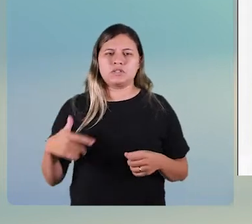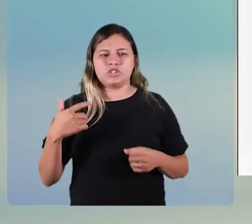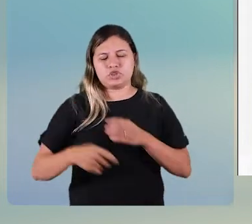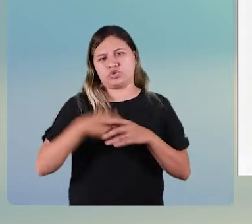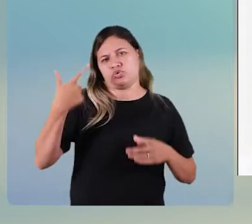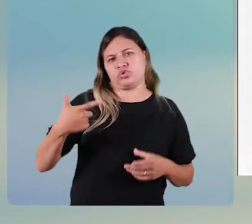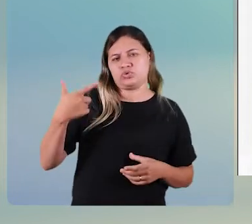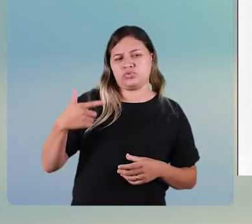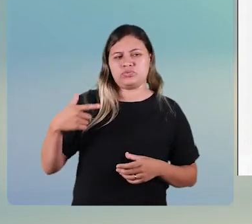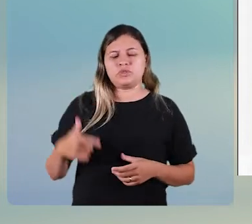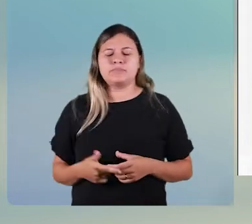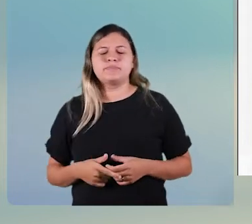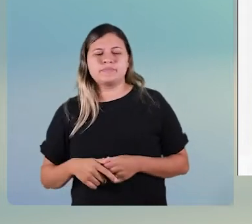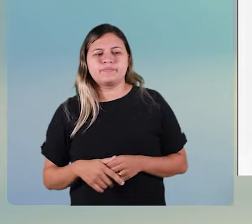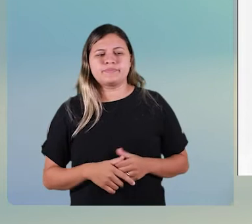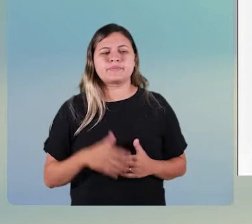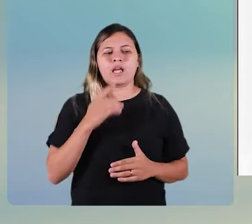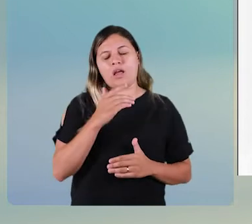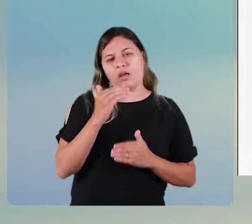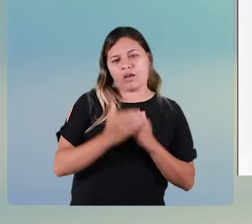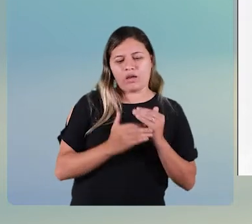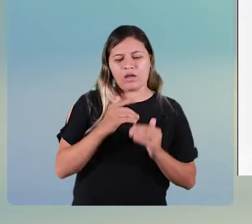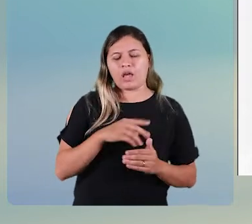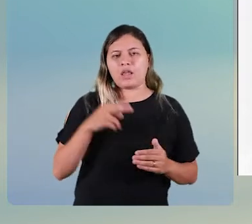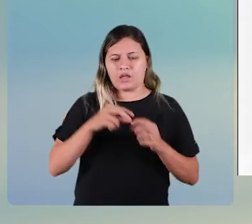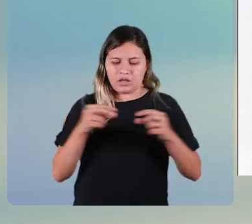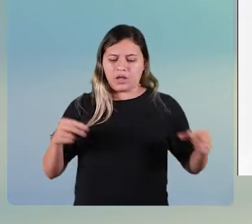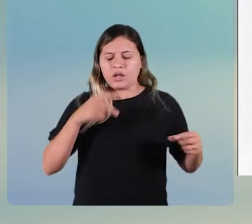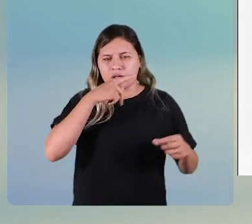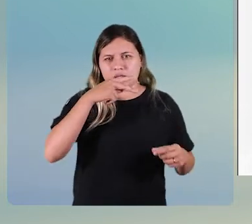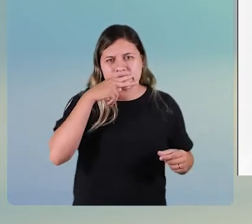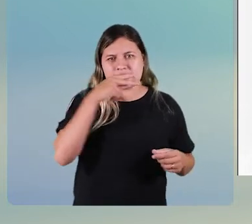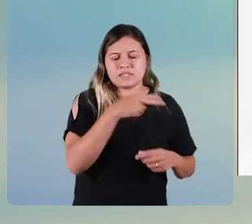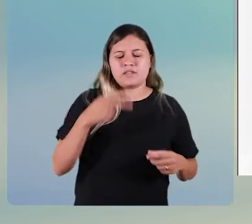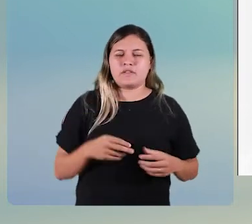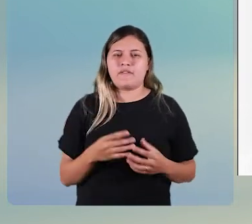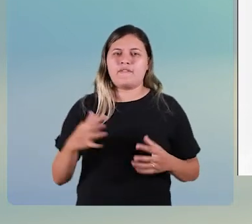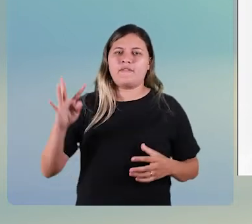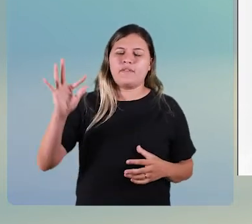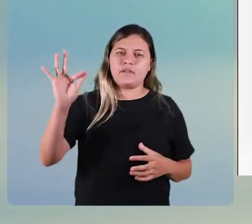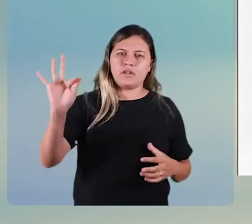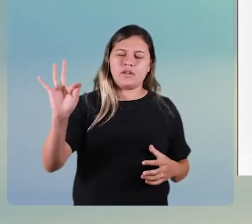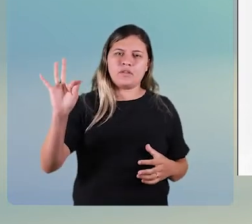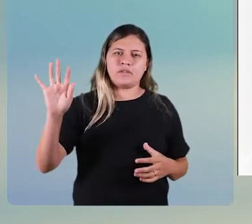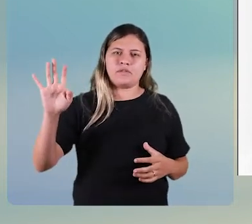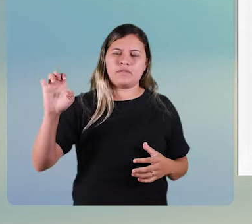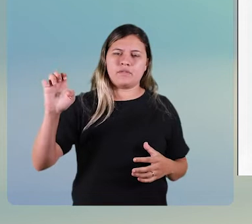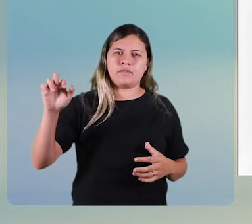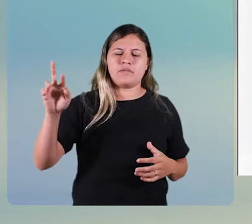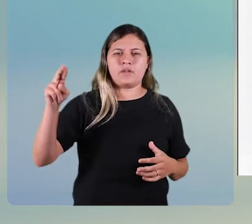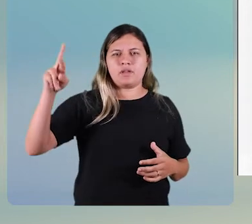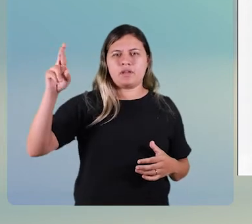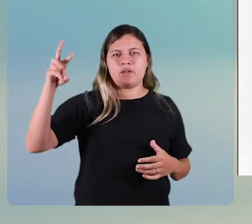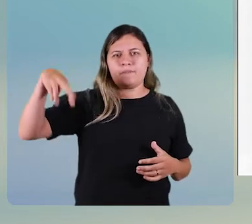geração, a partir do caldo da cana, né? Fermentação do caldo dessa cana. O etanol de segunda geração, o etanol 2G, é